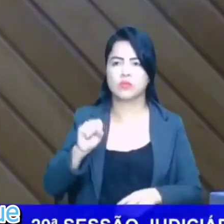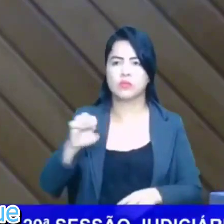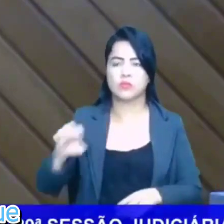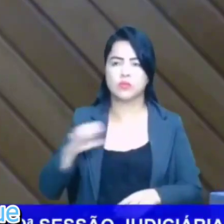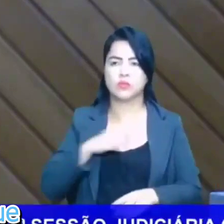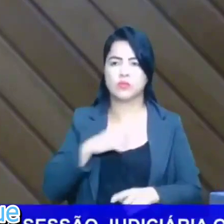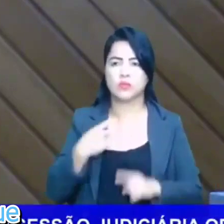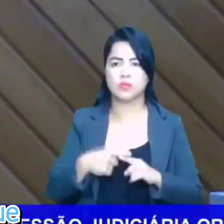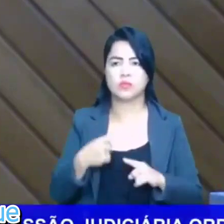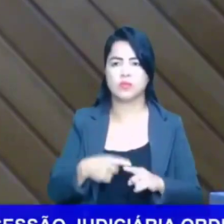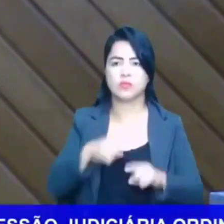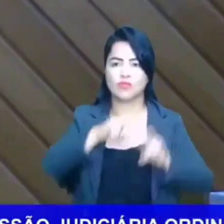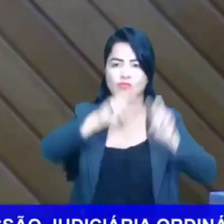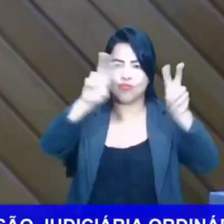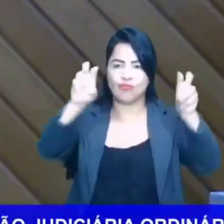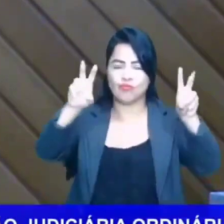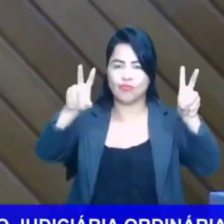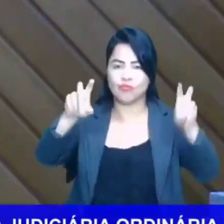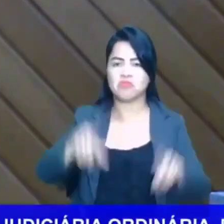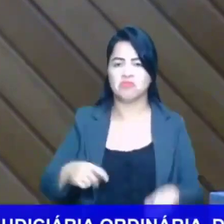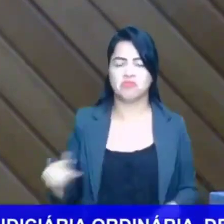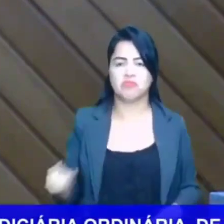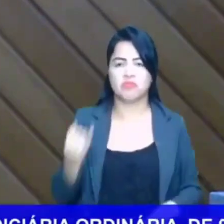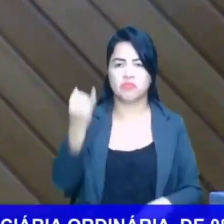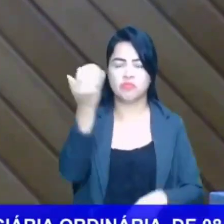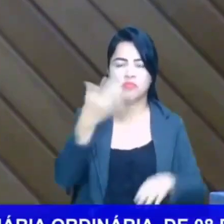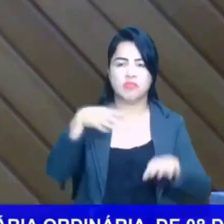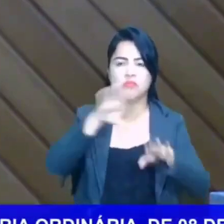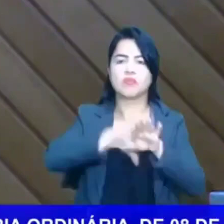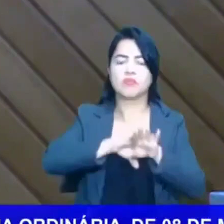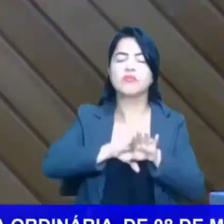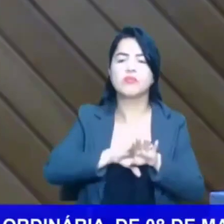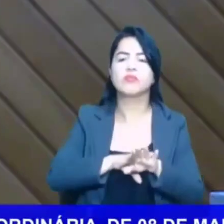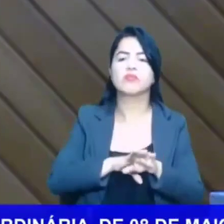a magnitude do tema que está por trás